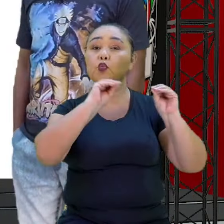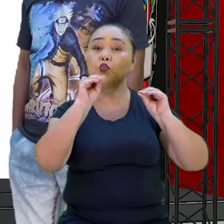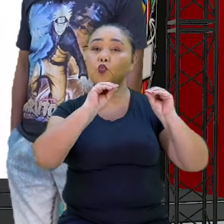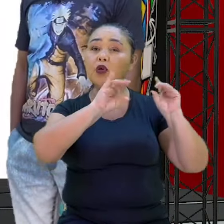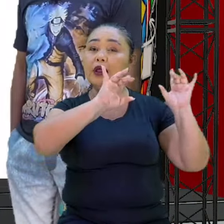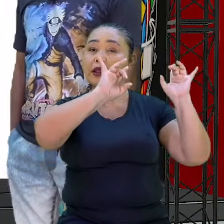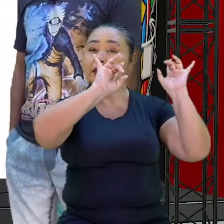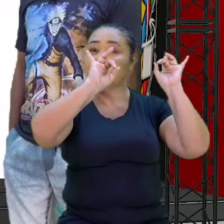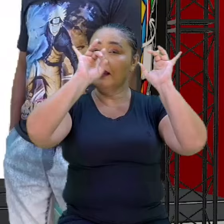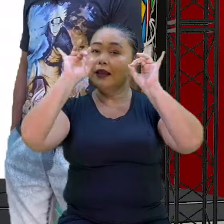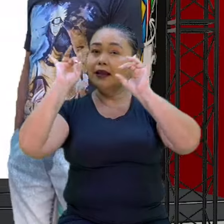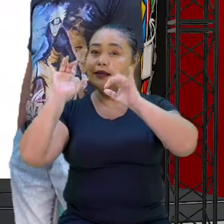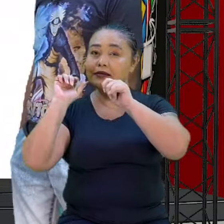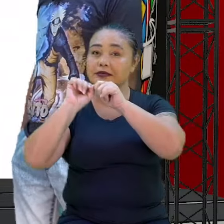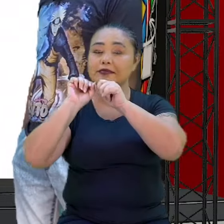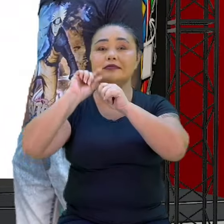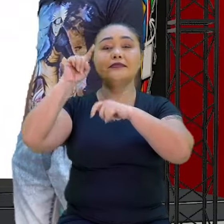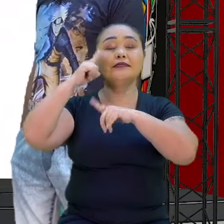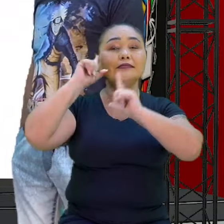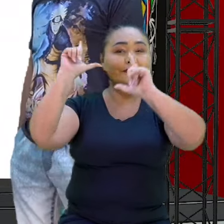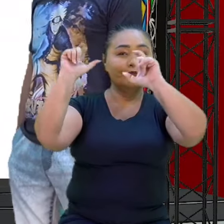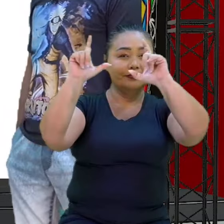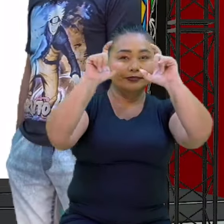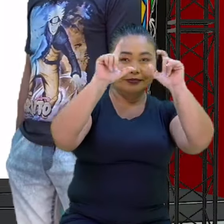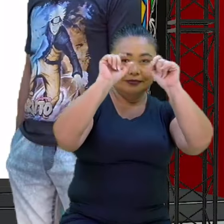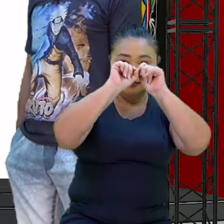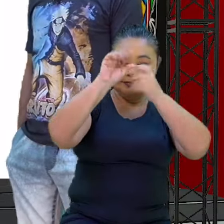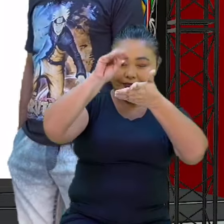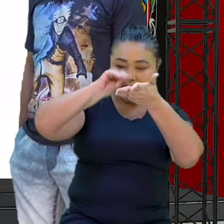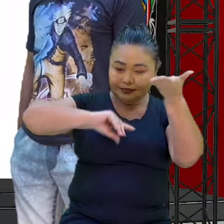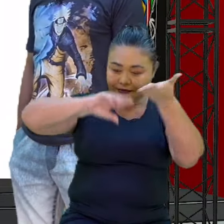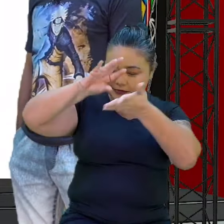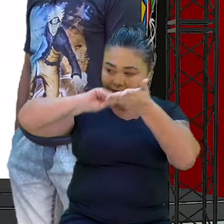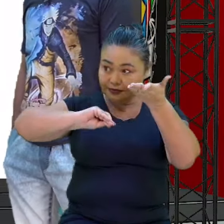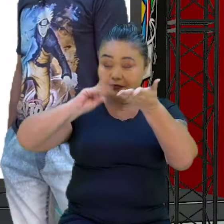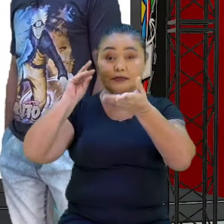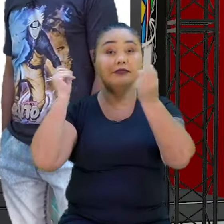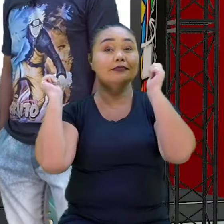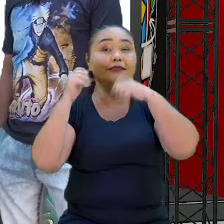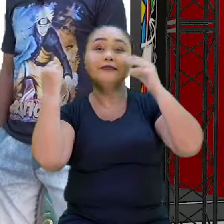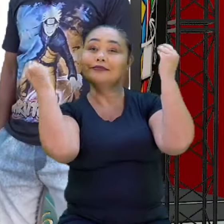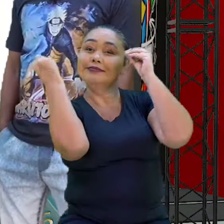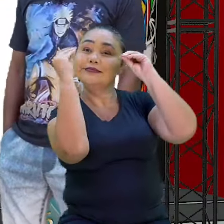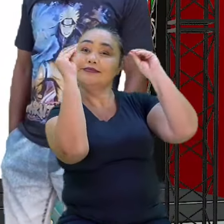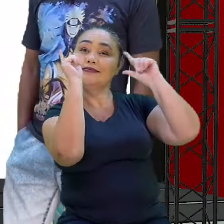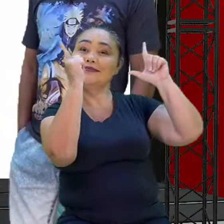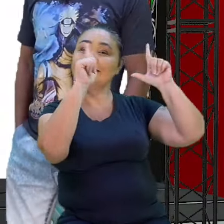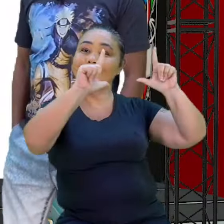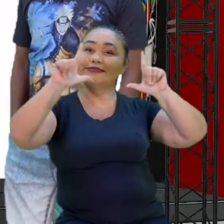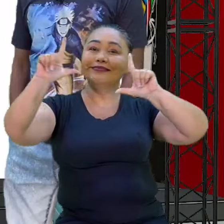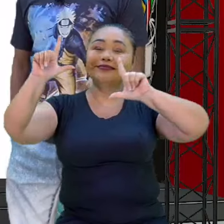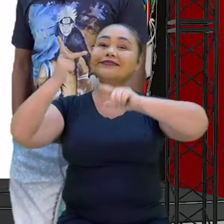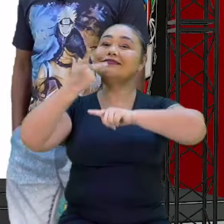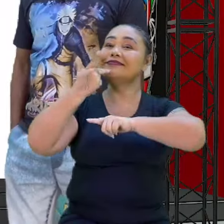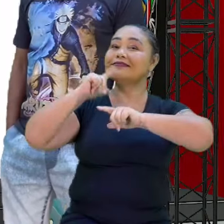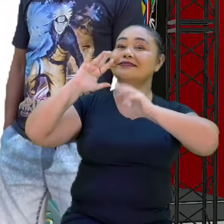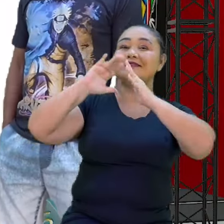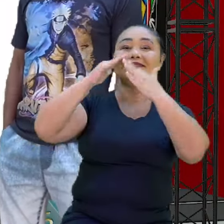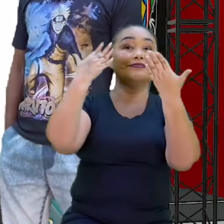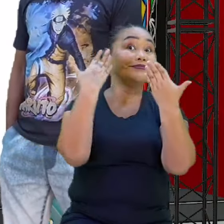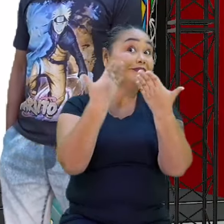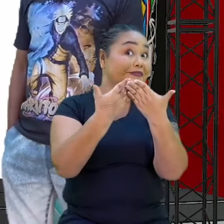professores que nos enviaram fotos a gente fez o possível o impossível para colocar nas aulas a gente mencionou as escolas os professores